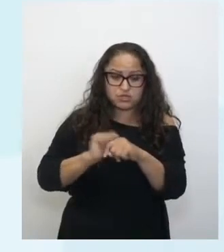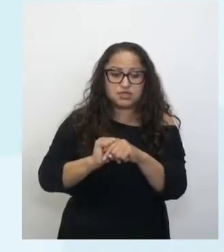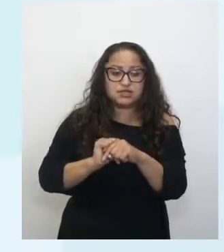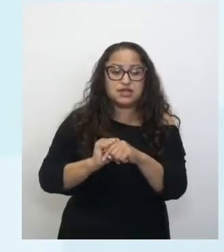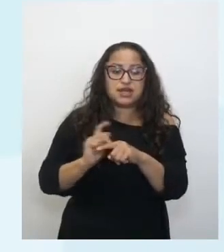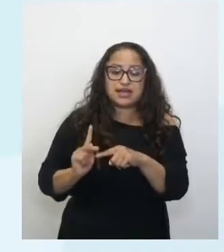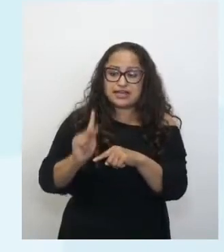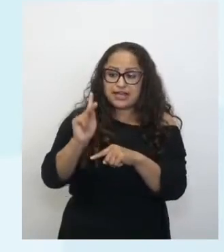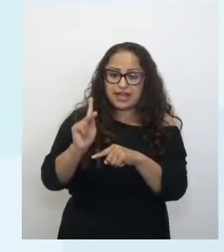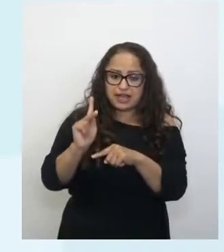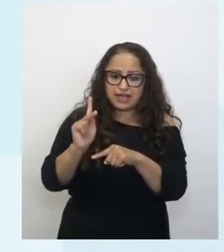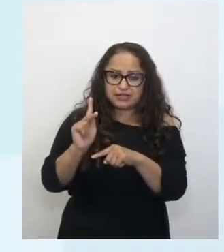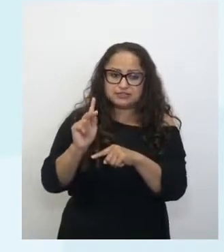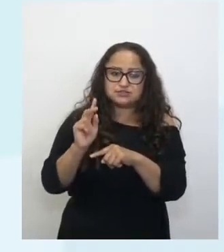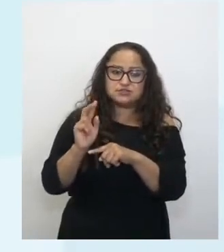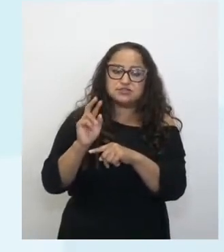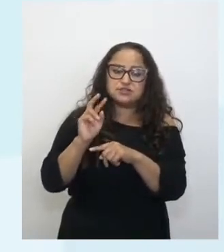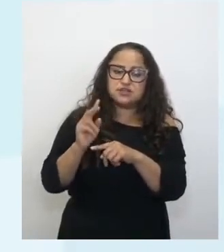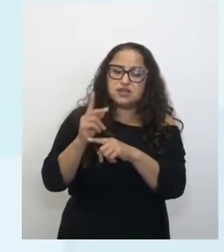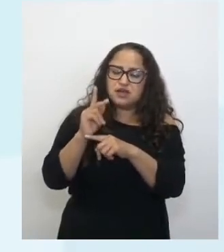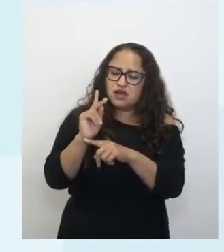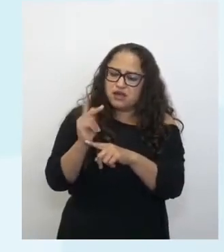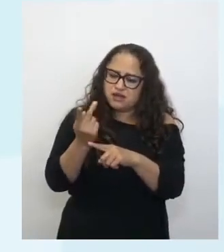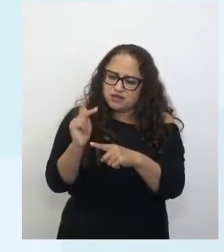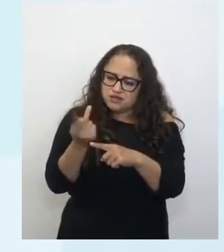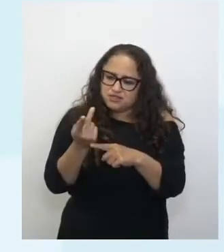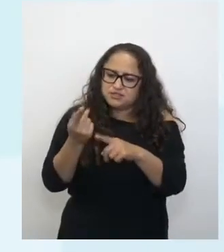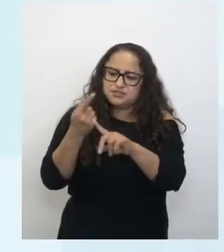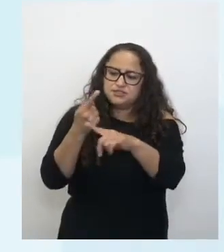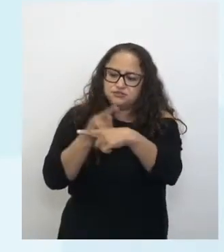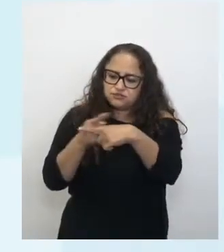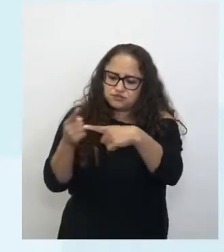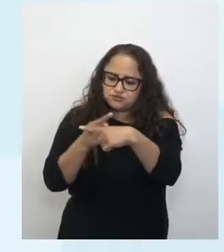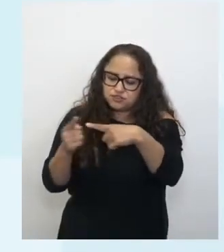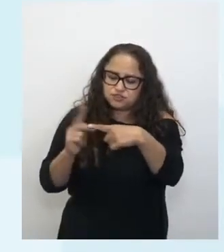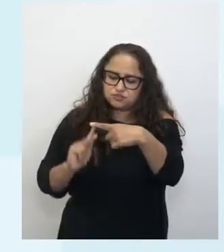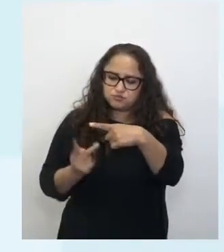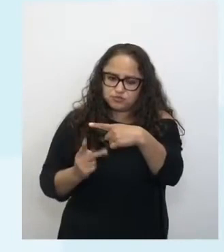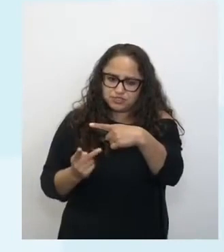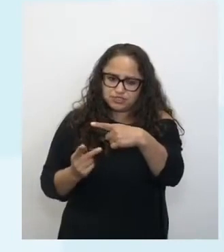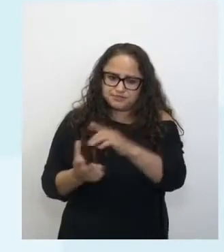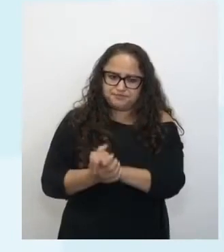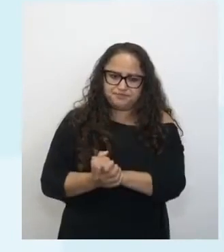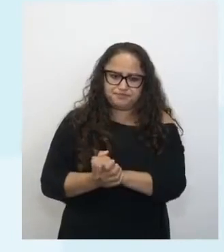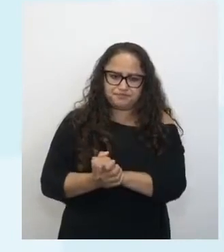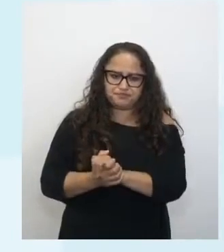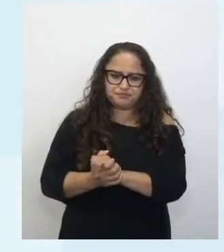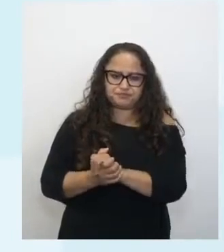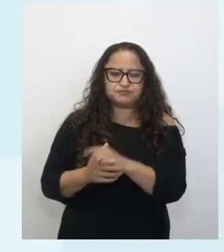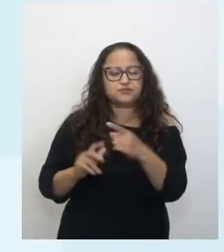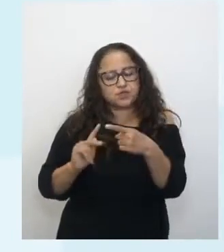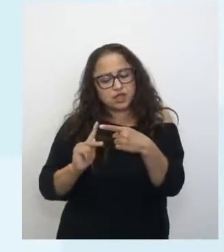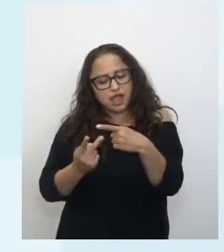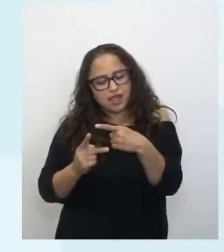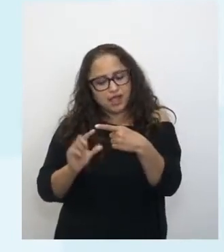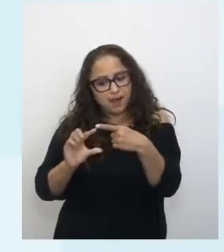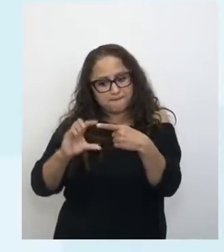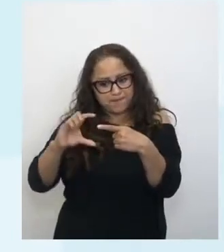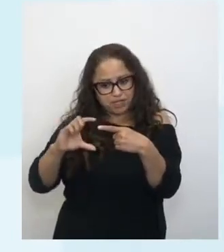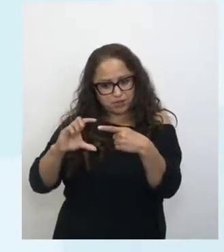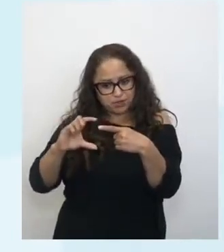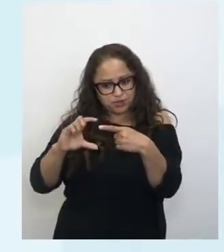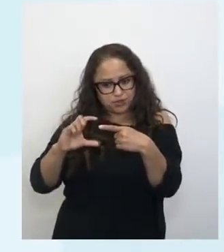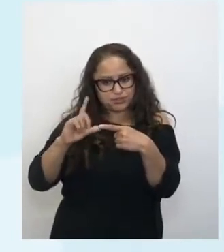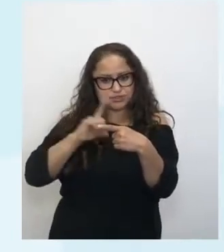eu sei que é agazinho / H então eu vou ter agazinho /